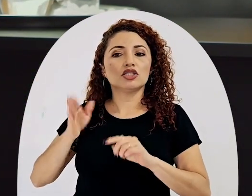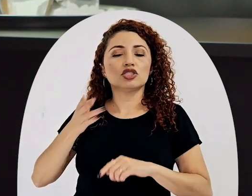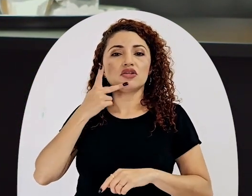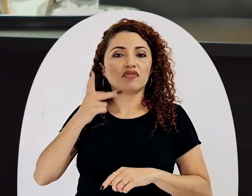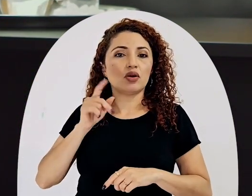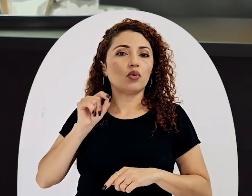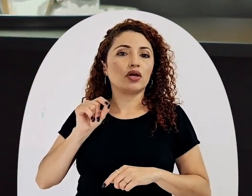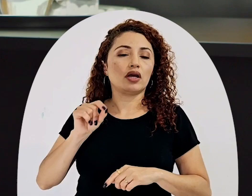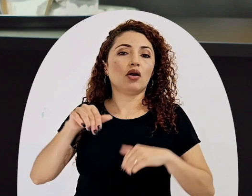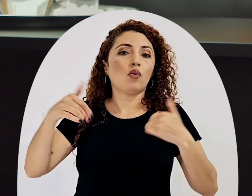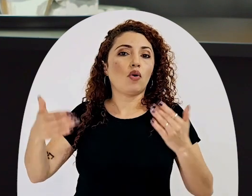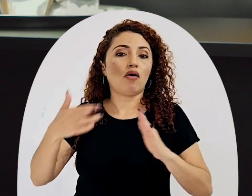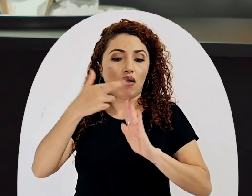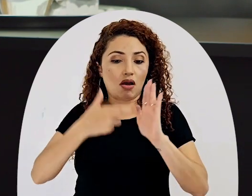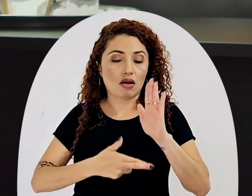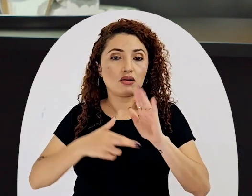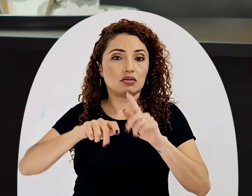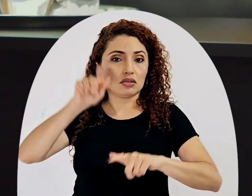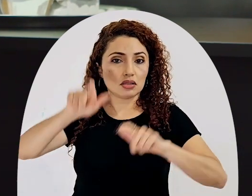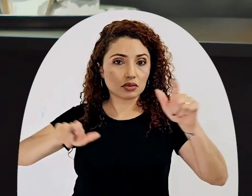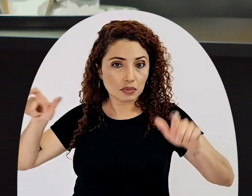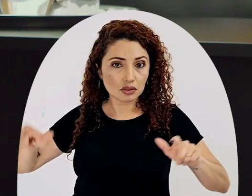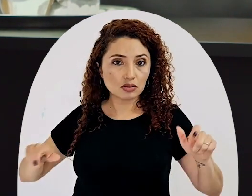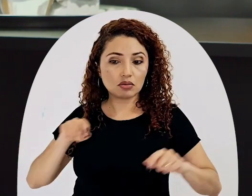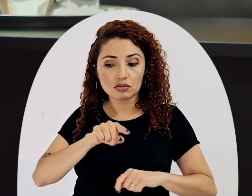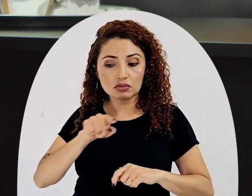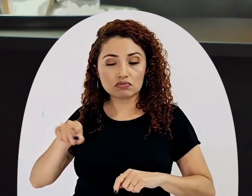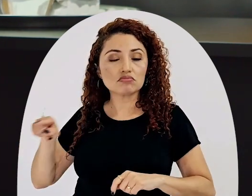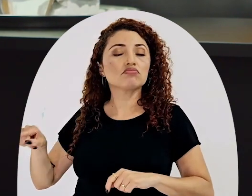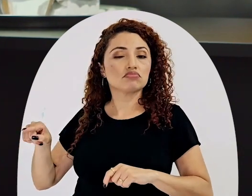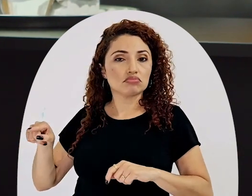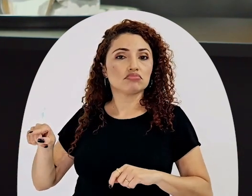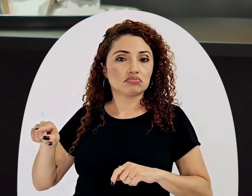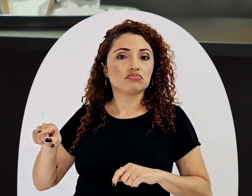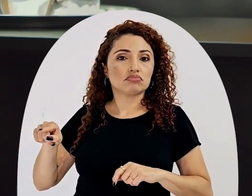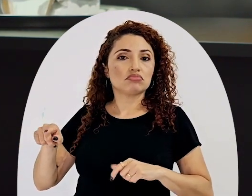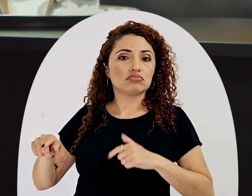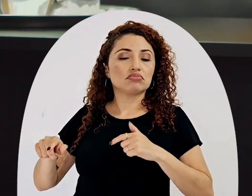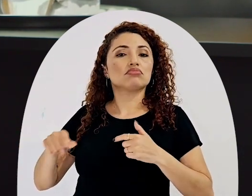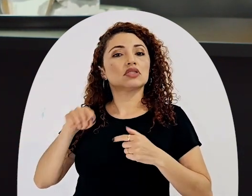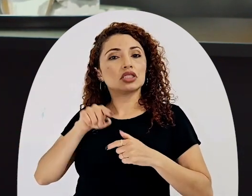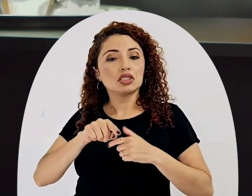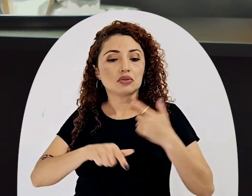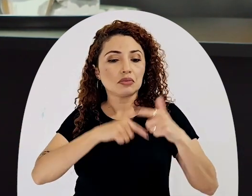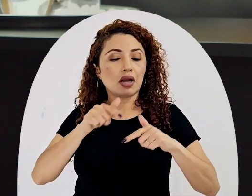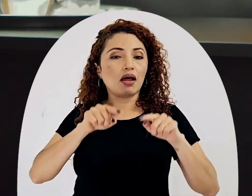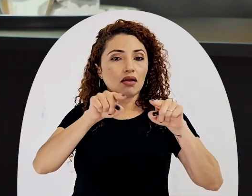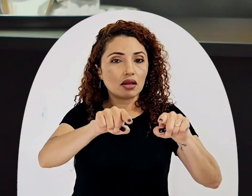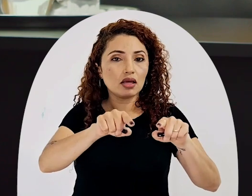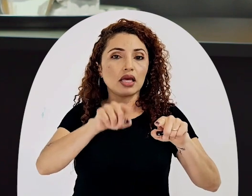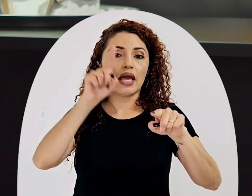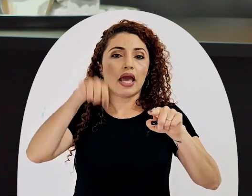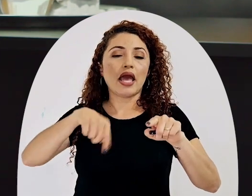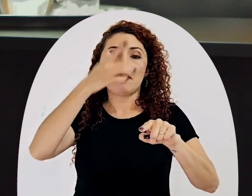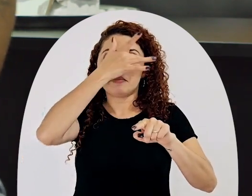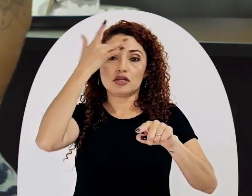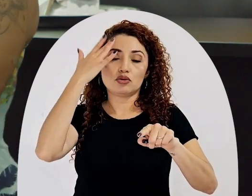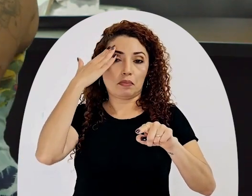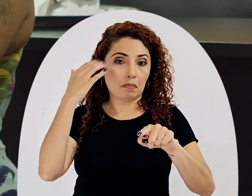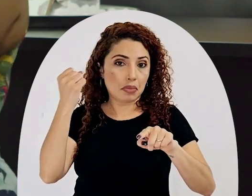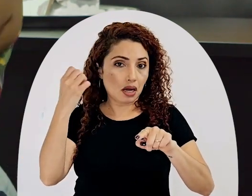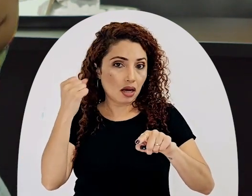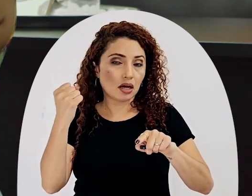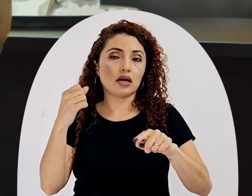seria a regra dessas pessoas que estariam nessa linha, que são pessoas brancas, que a gente fala na diversidade, né?